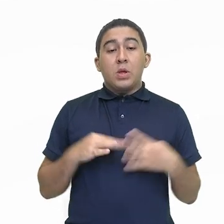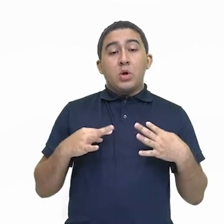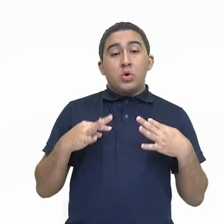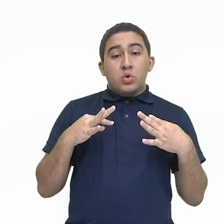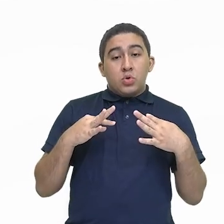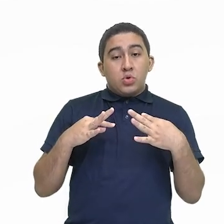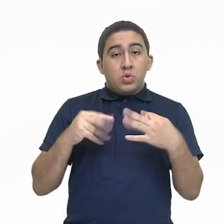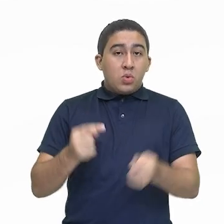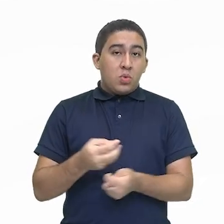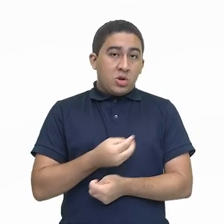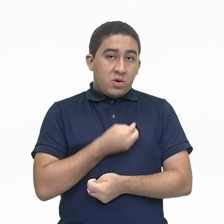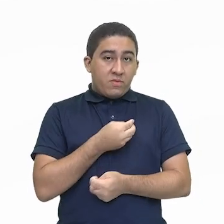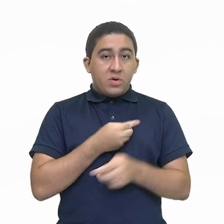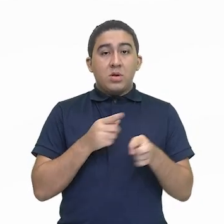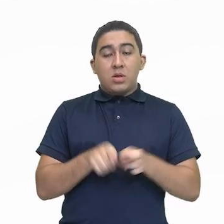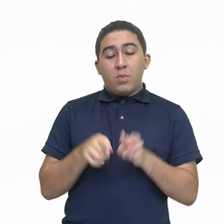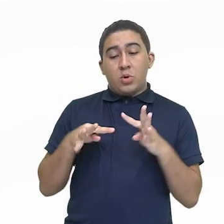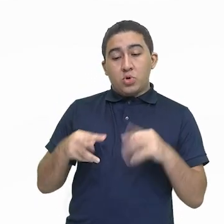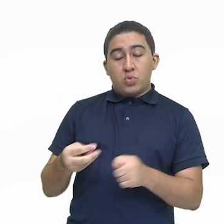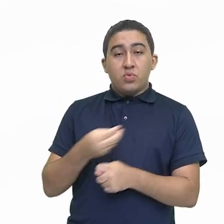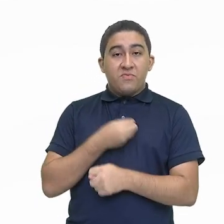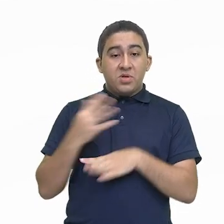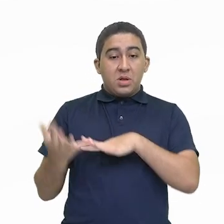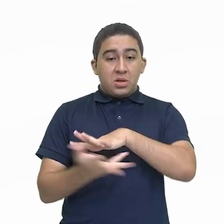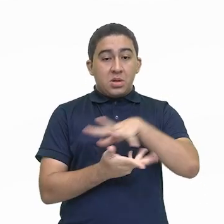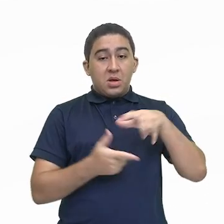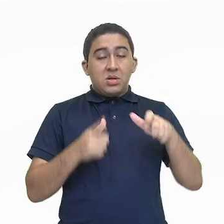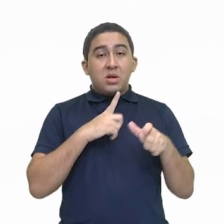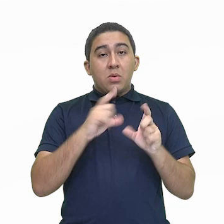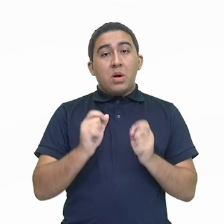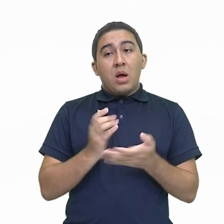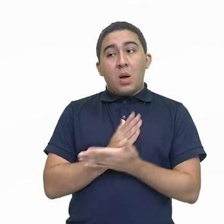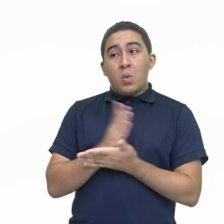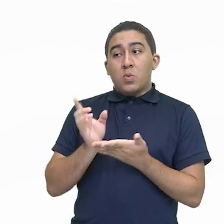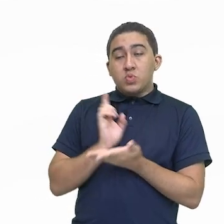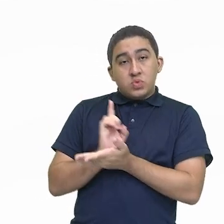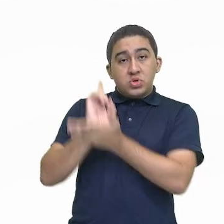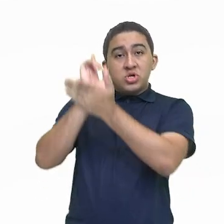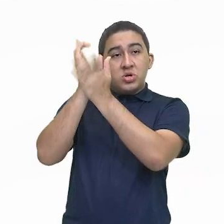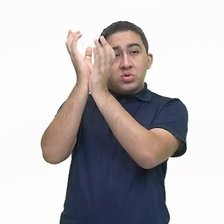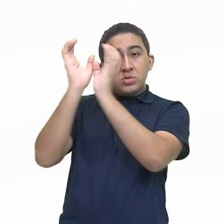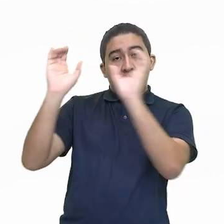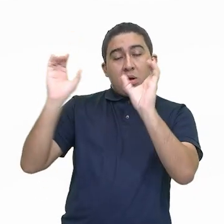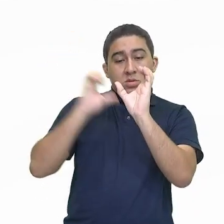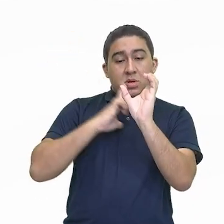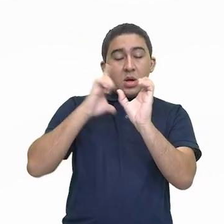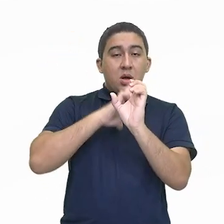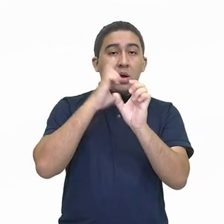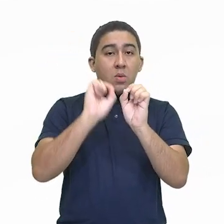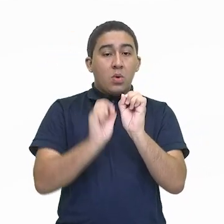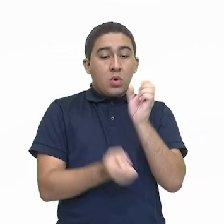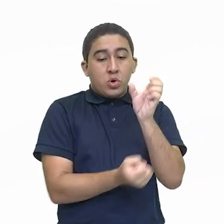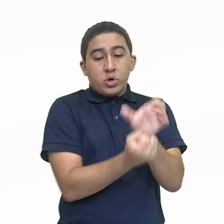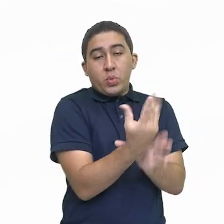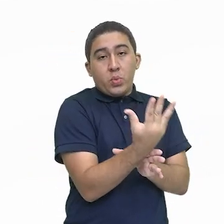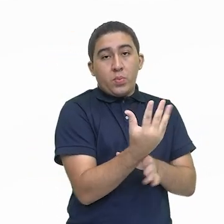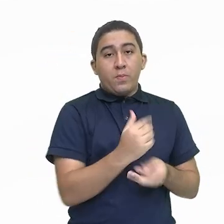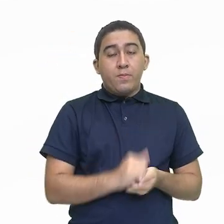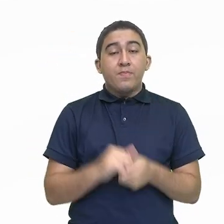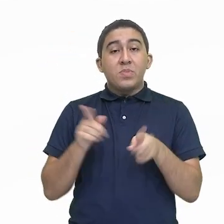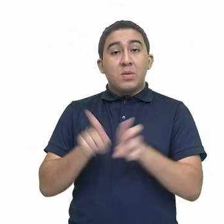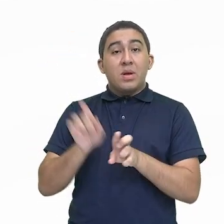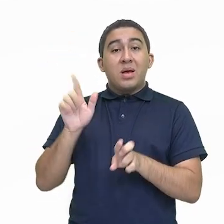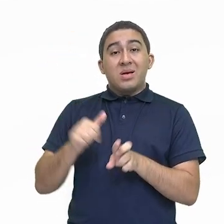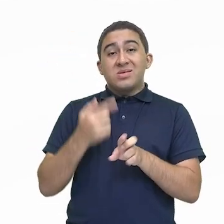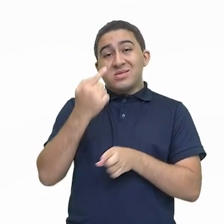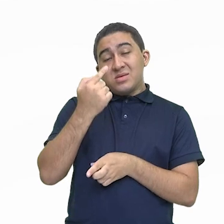a vida e todos os seres vivos na Terra foram criados por uma entidade divina e sobrenatural. E o criacionismo, ele não se